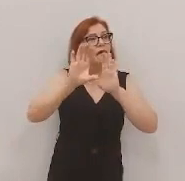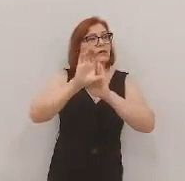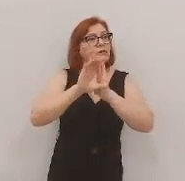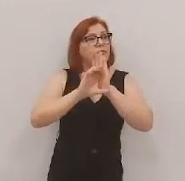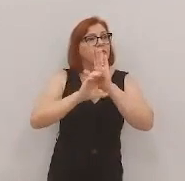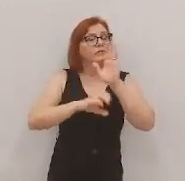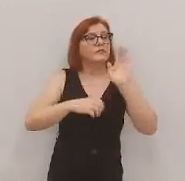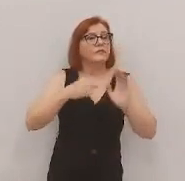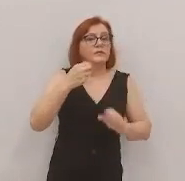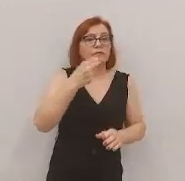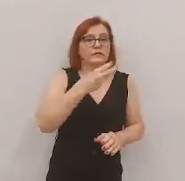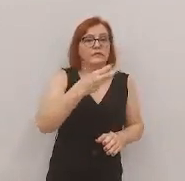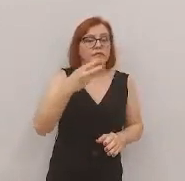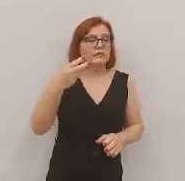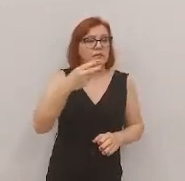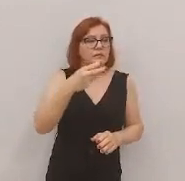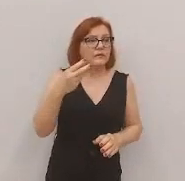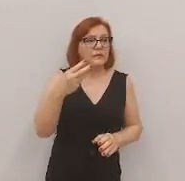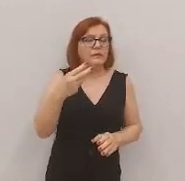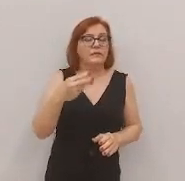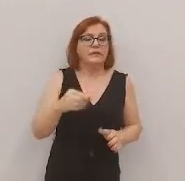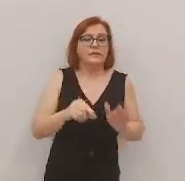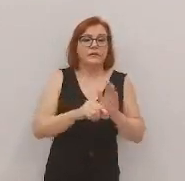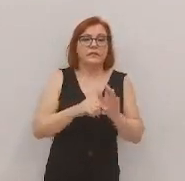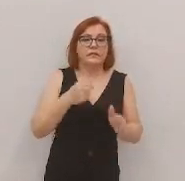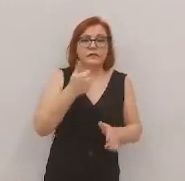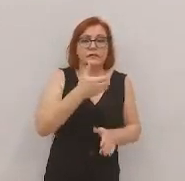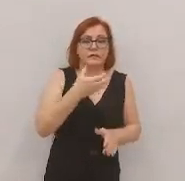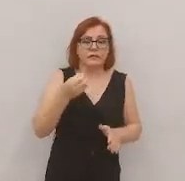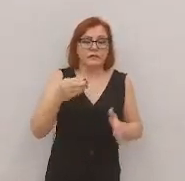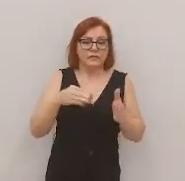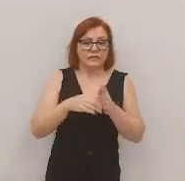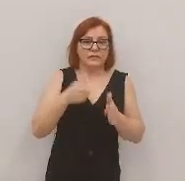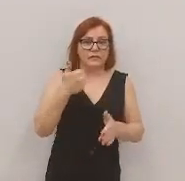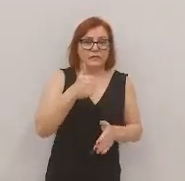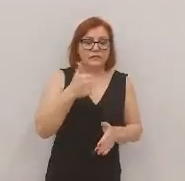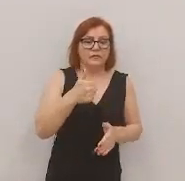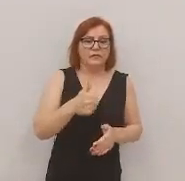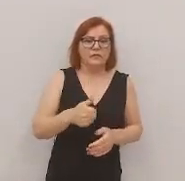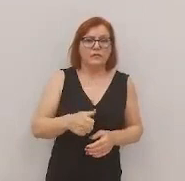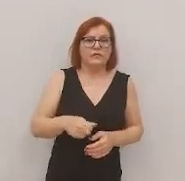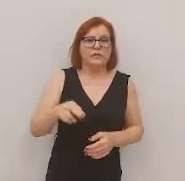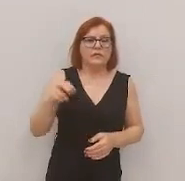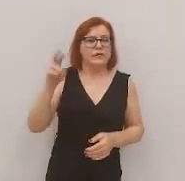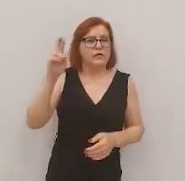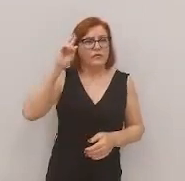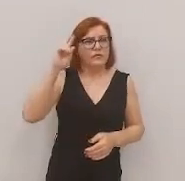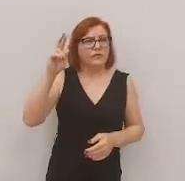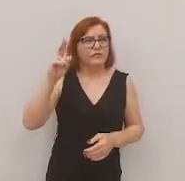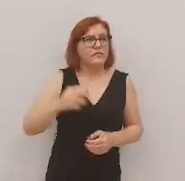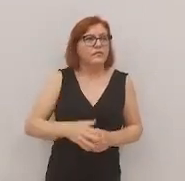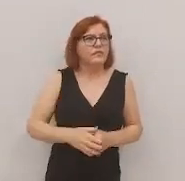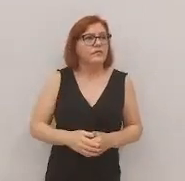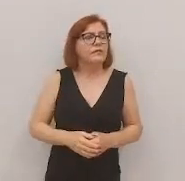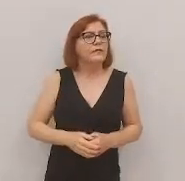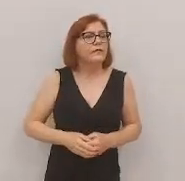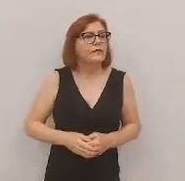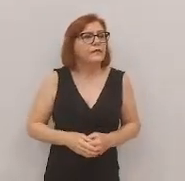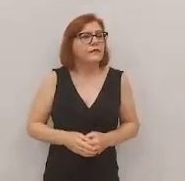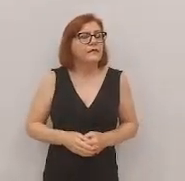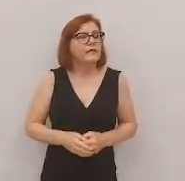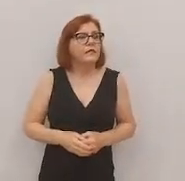e 11. O Senhor frustra os desígnios